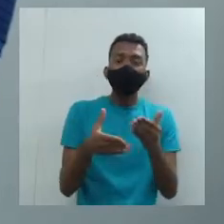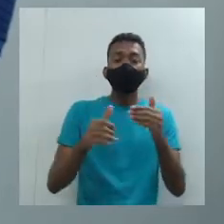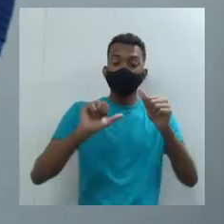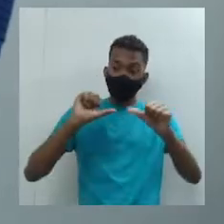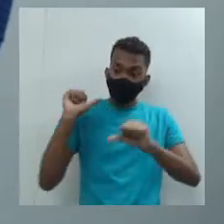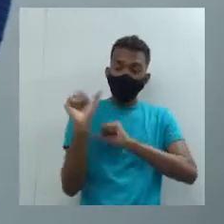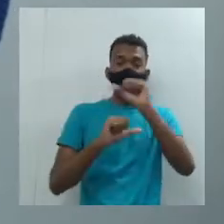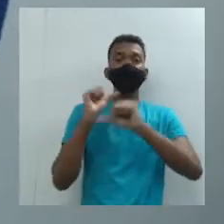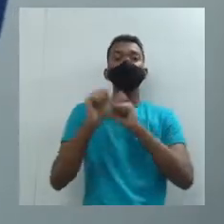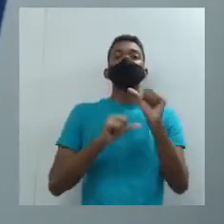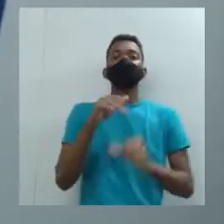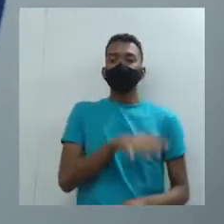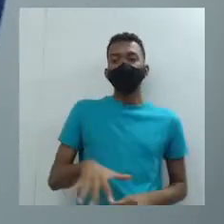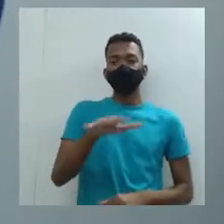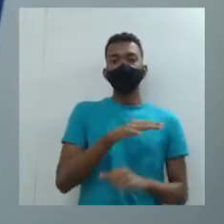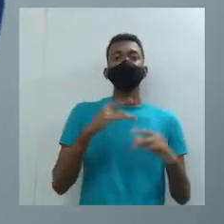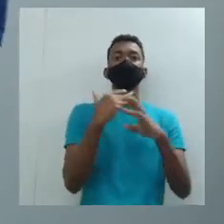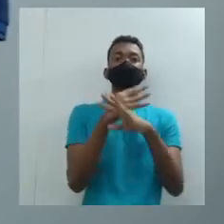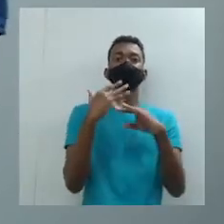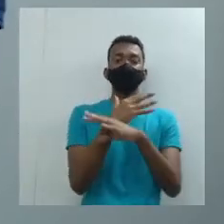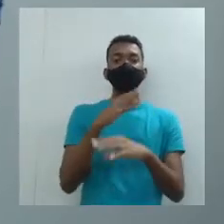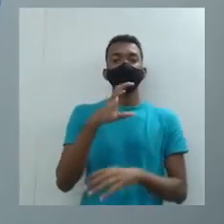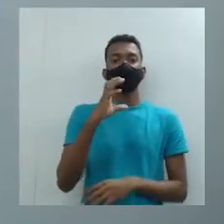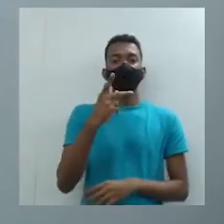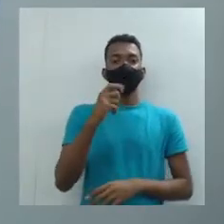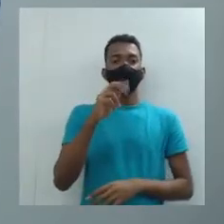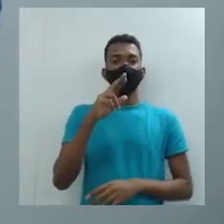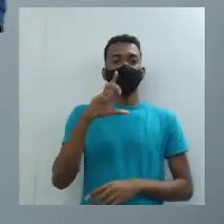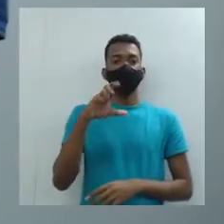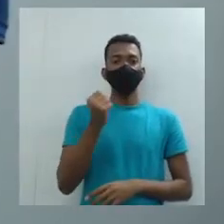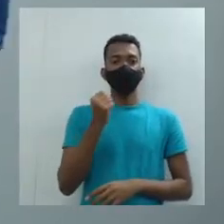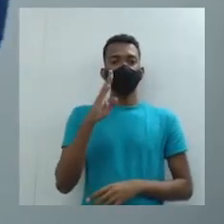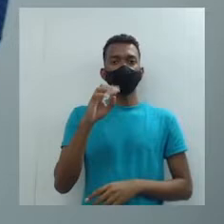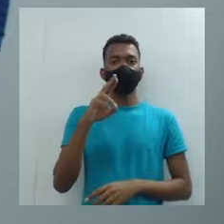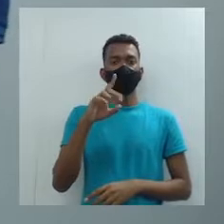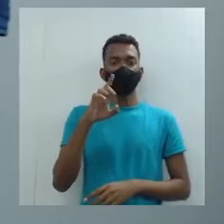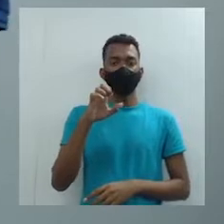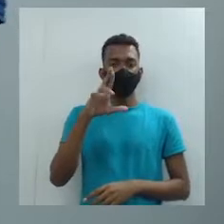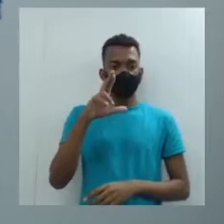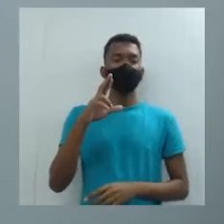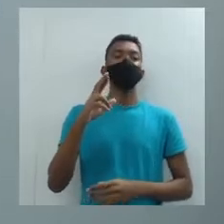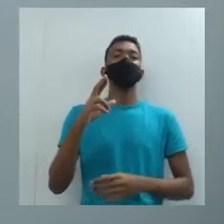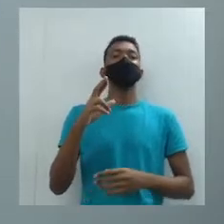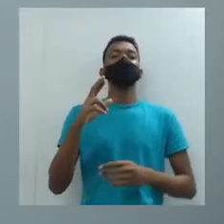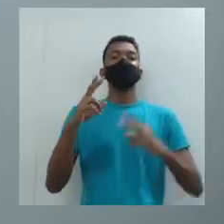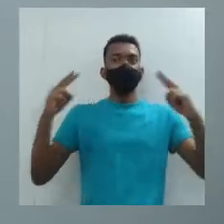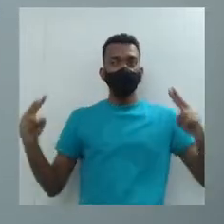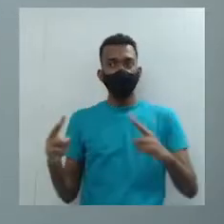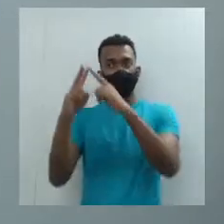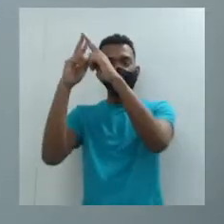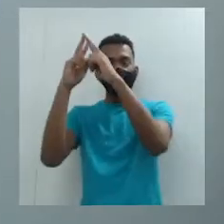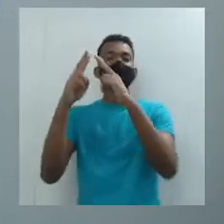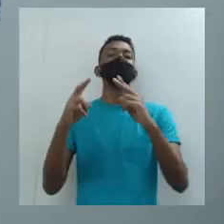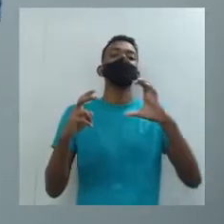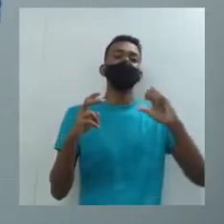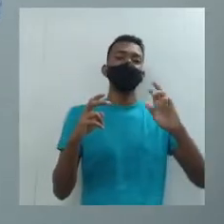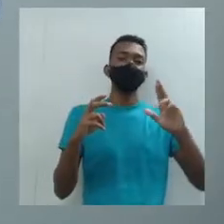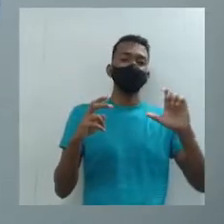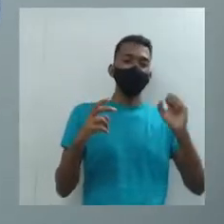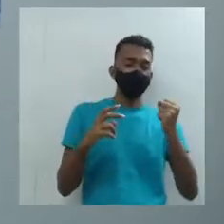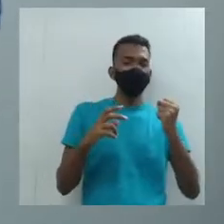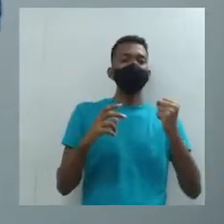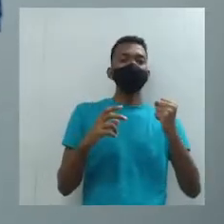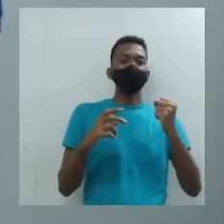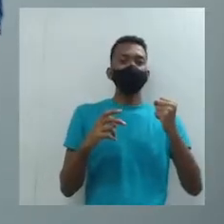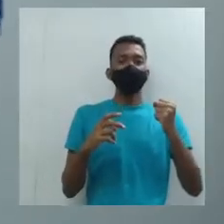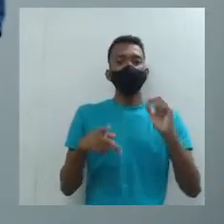mudanças pelas quais a cidade, no caso de Charles Baudelaire, Paris, no caso de Carlos Pena Filho, Recife, ia passando. Era aquele poeta flanador,